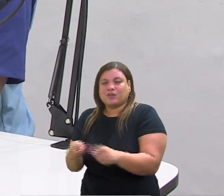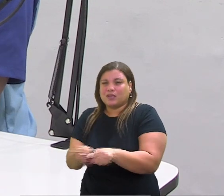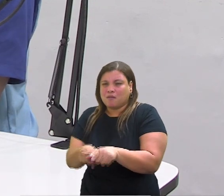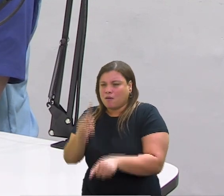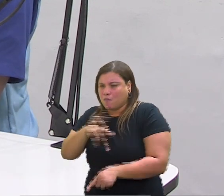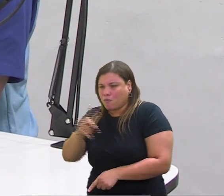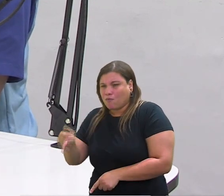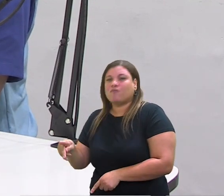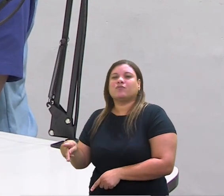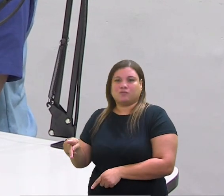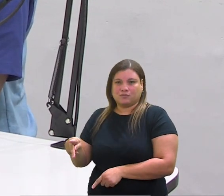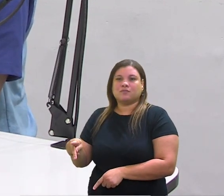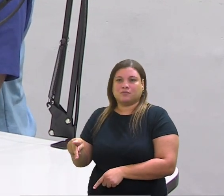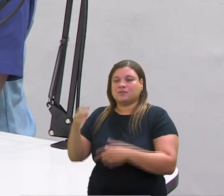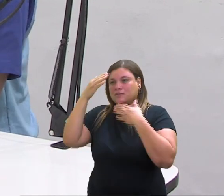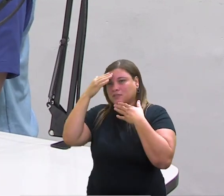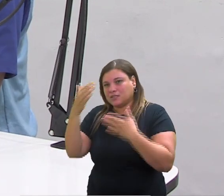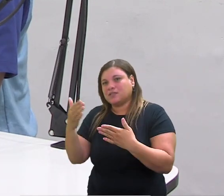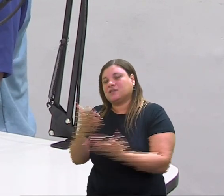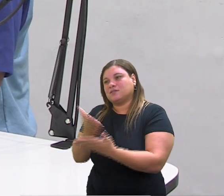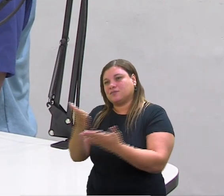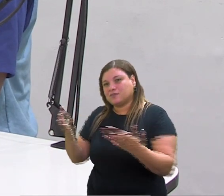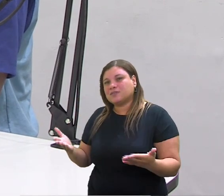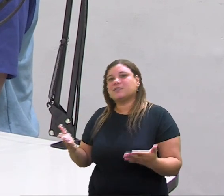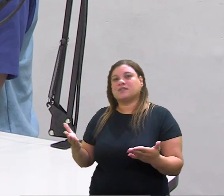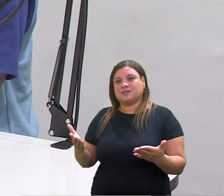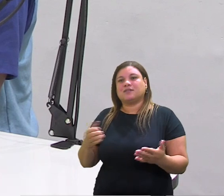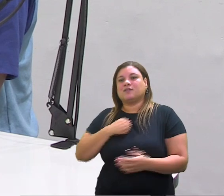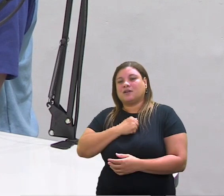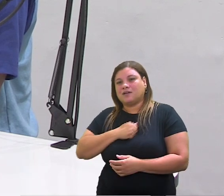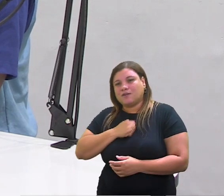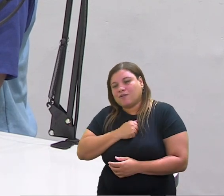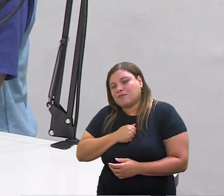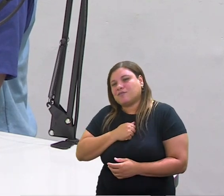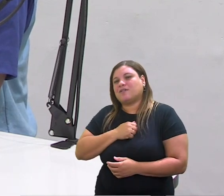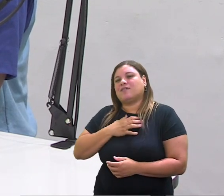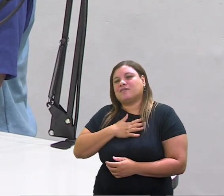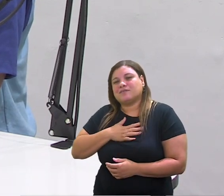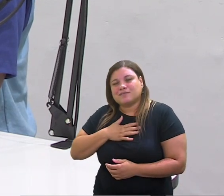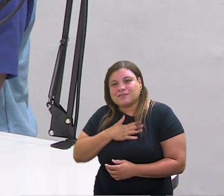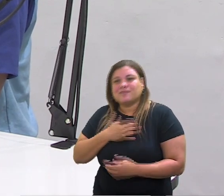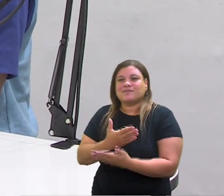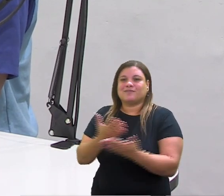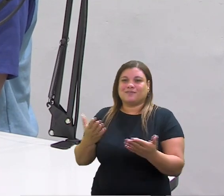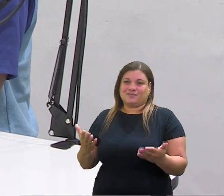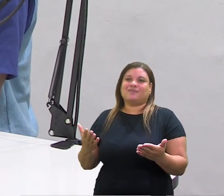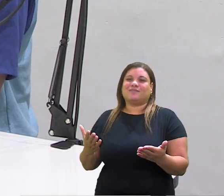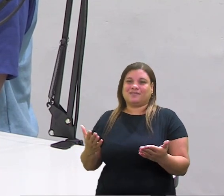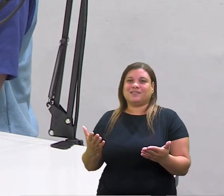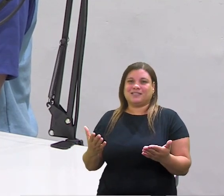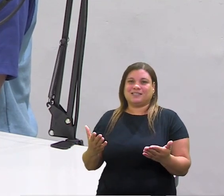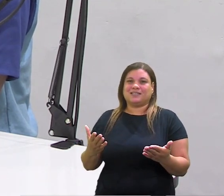serem respeitados. E eu respeito muito a minha professora e gosto muito dela por vários motivos,